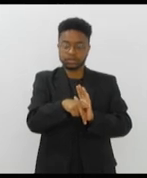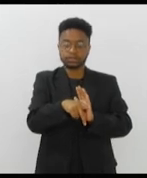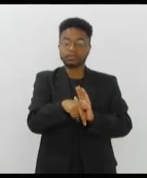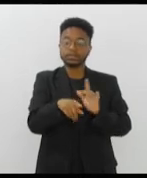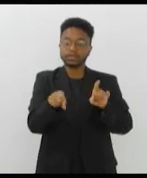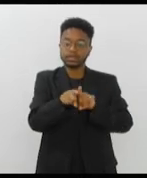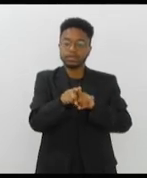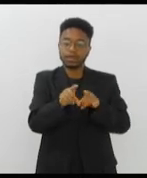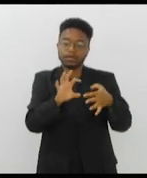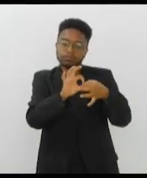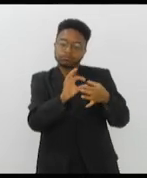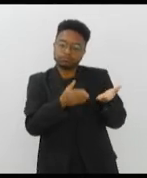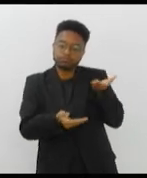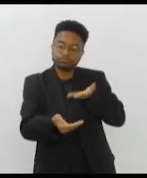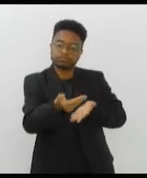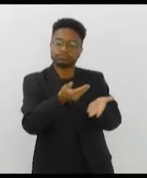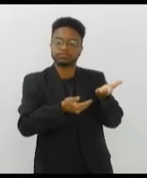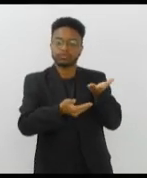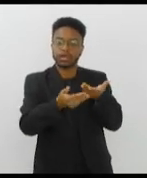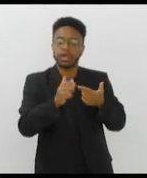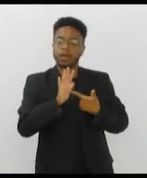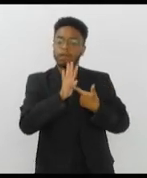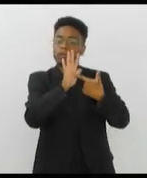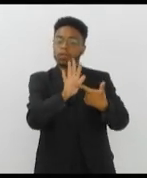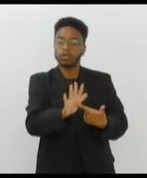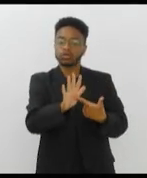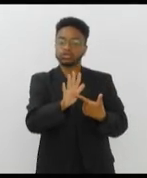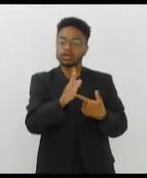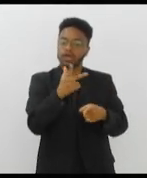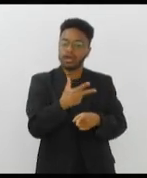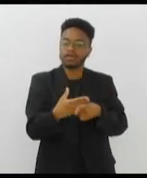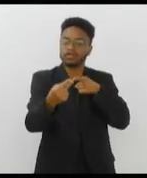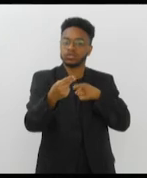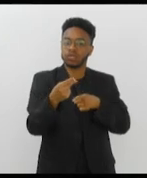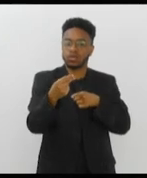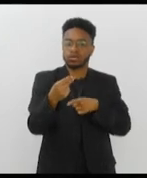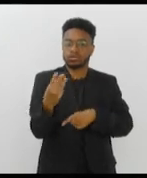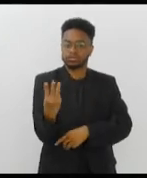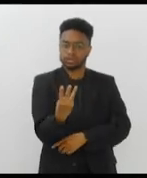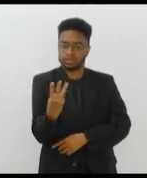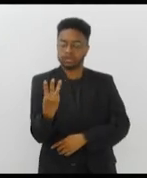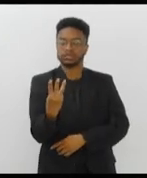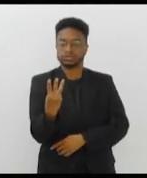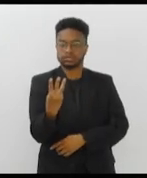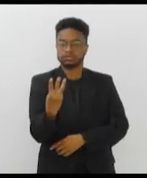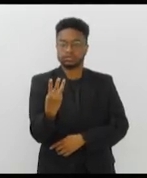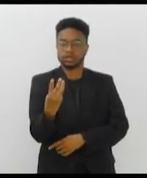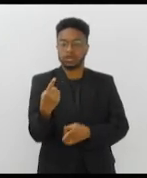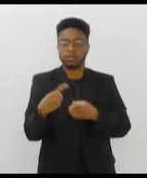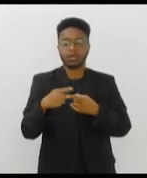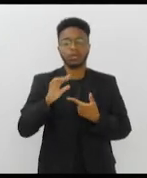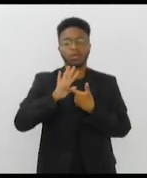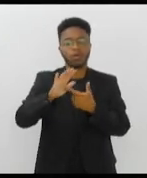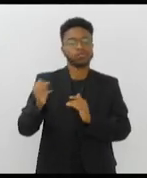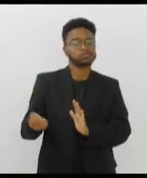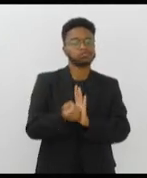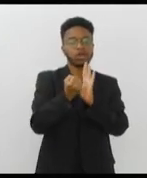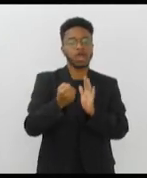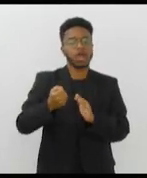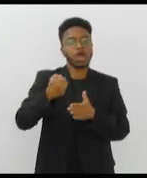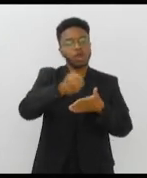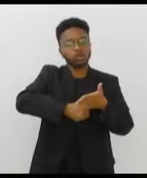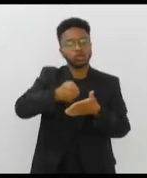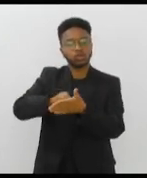fraternamente se congraçando e mostrando a vitória delas, que era a vitória de uma luta